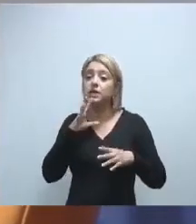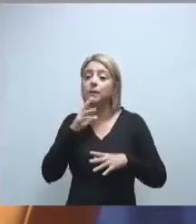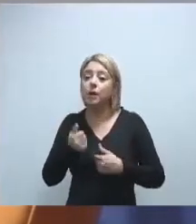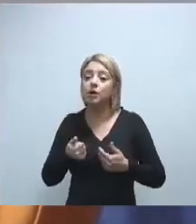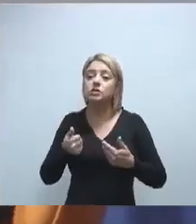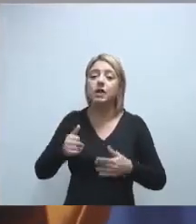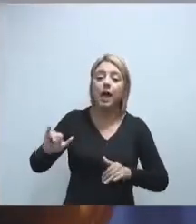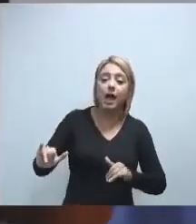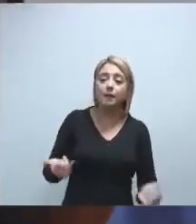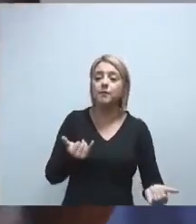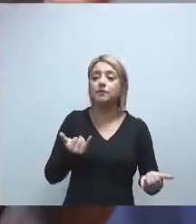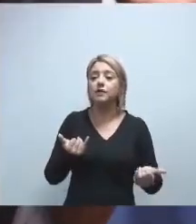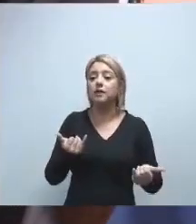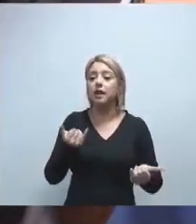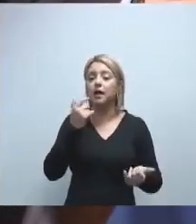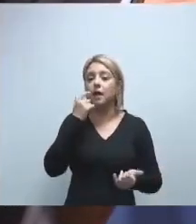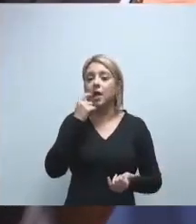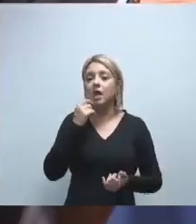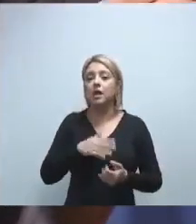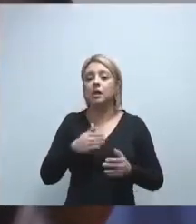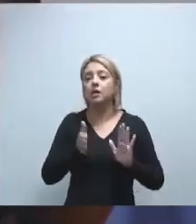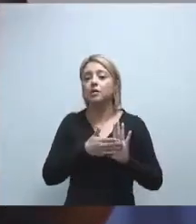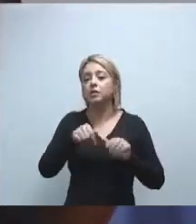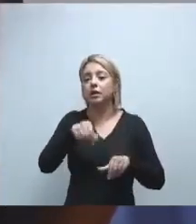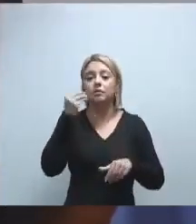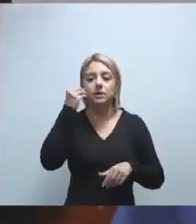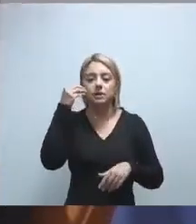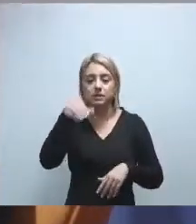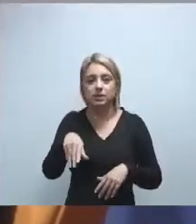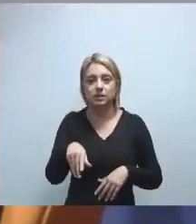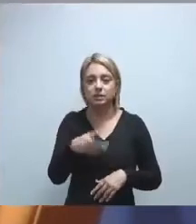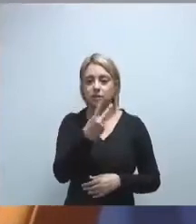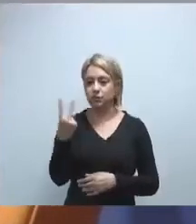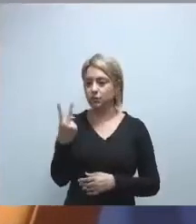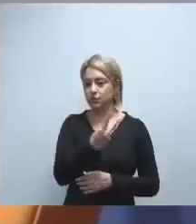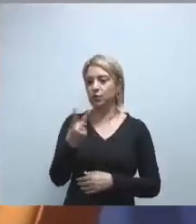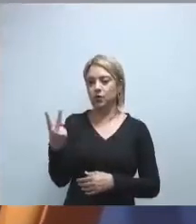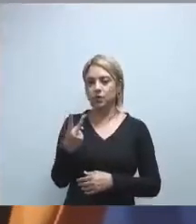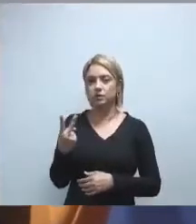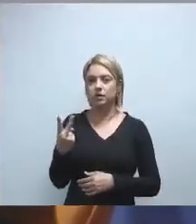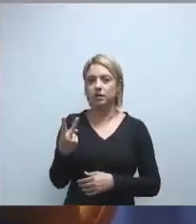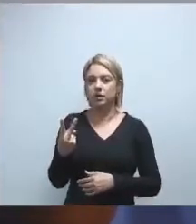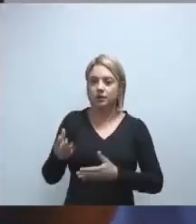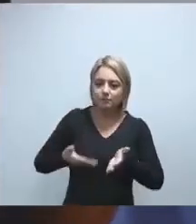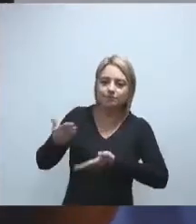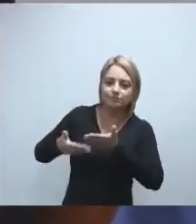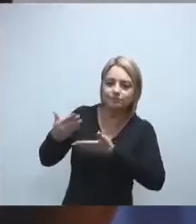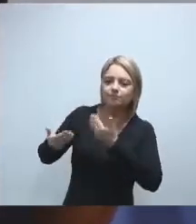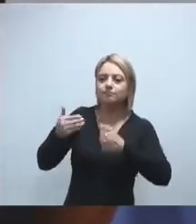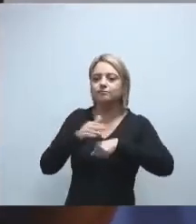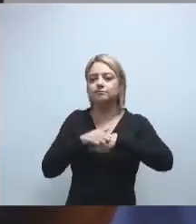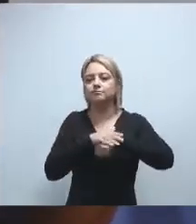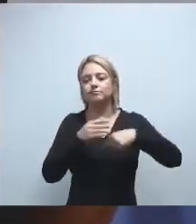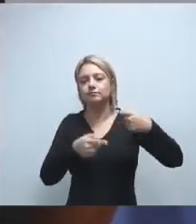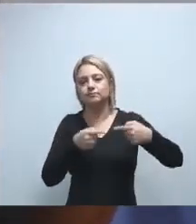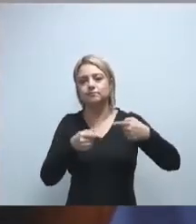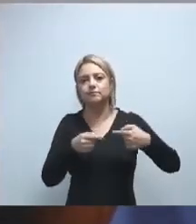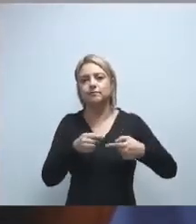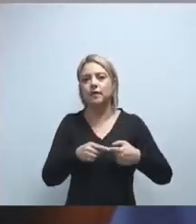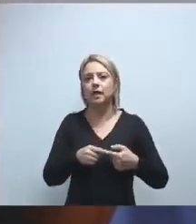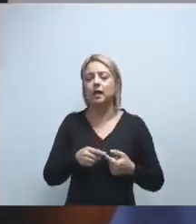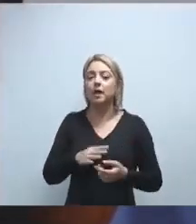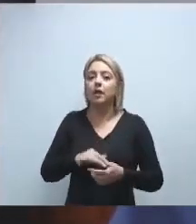aproveitar essa semente até pra quem sabe contar com a presença dos senhores pra gente fomentar esse debate que é